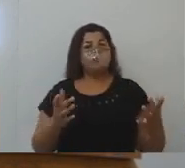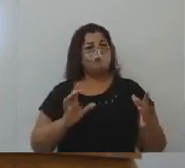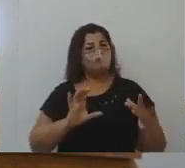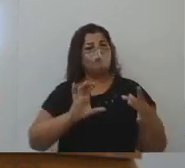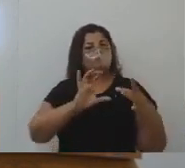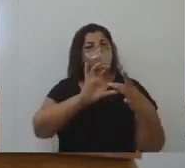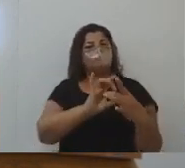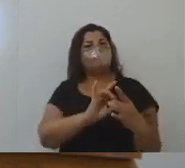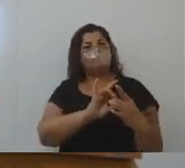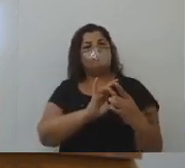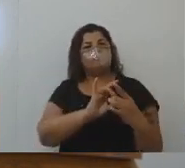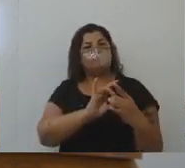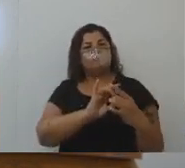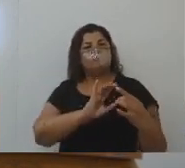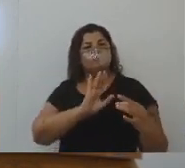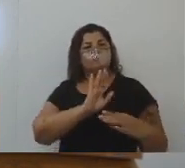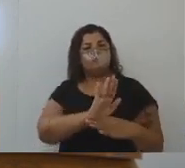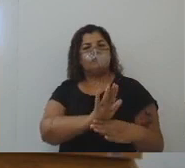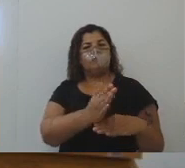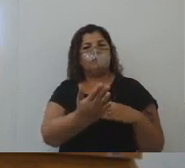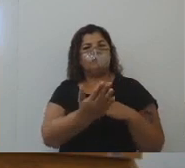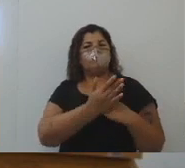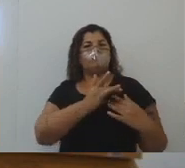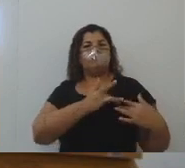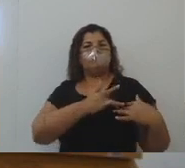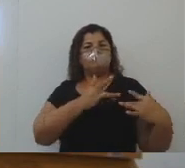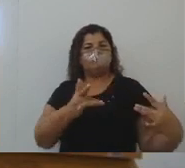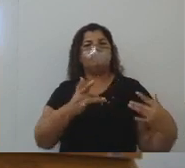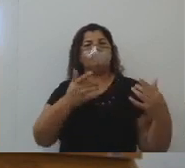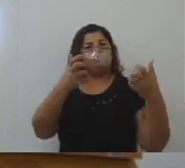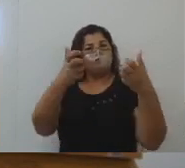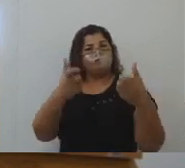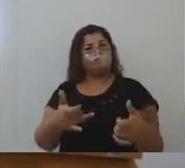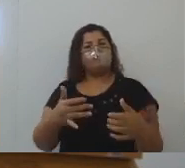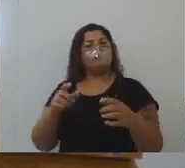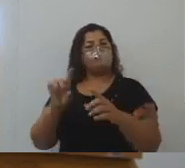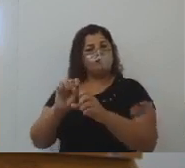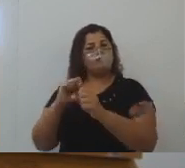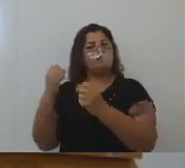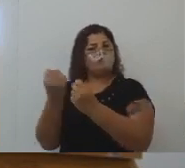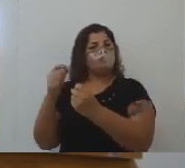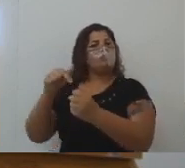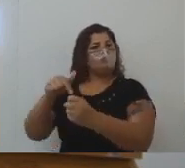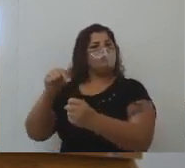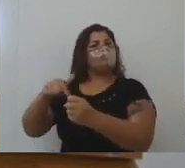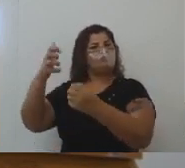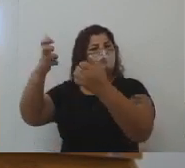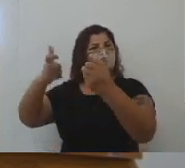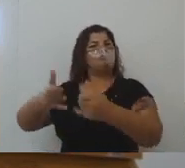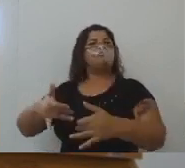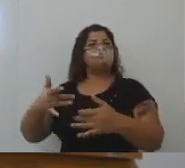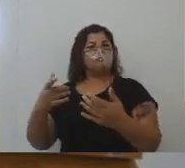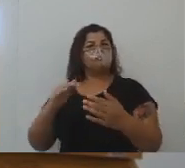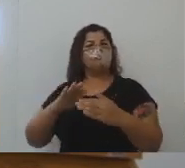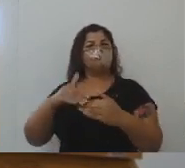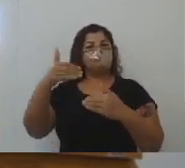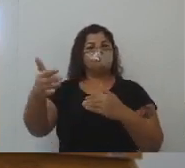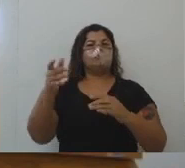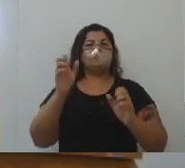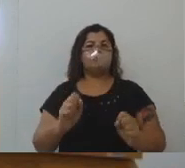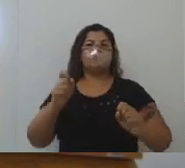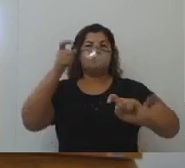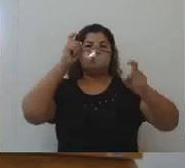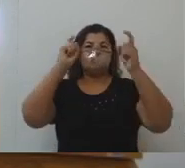de solidariedade, eles podem ser explicados pela sociologia, que posteriormente a gente pode discutir uma coisa que a gente